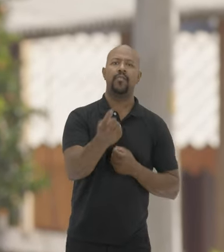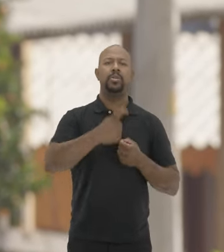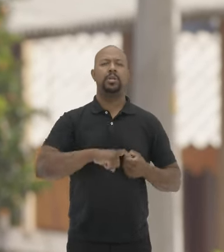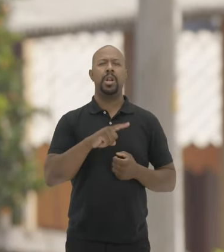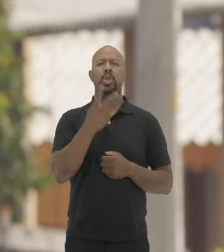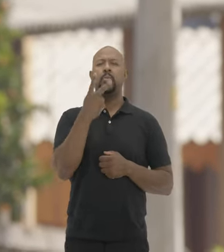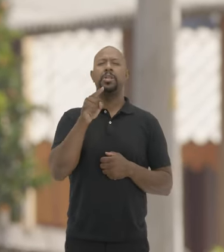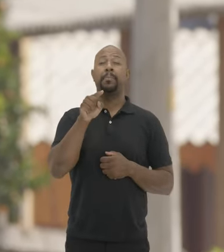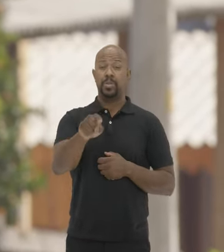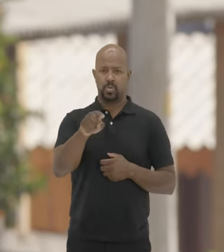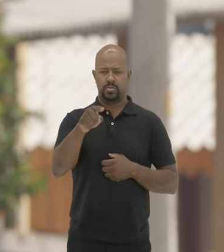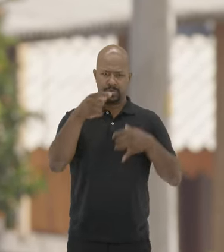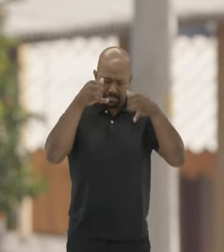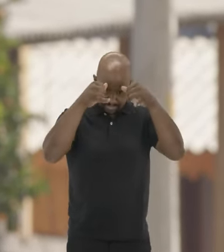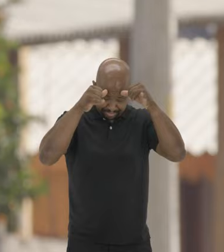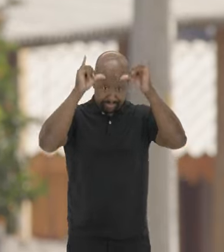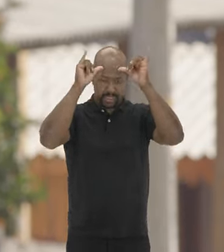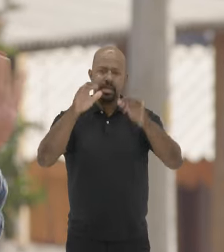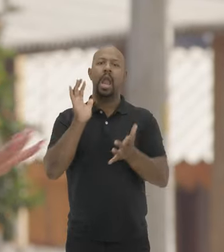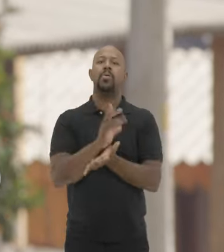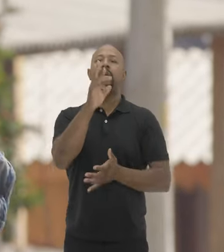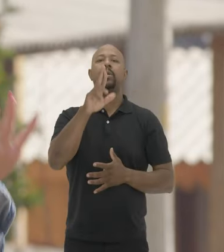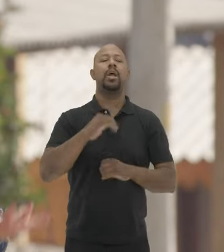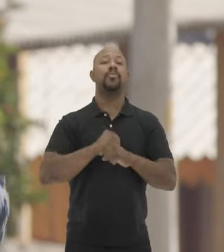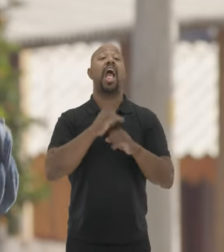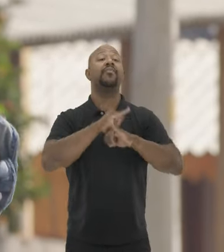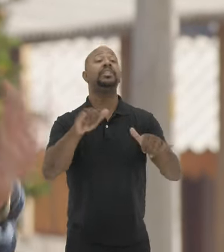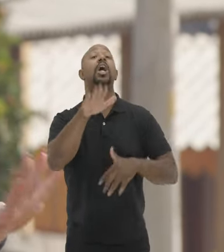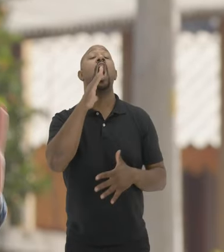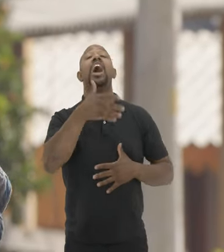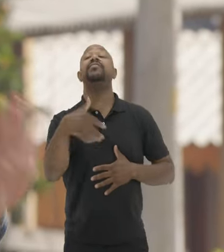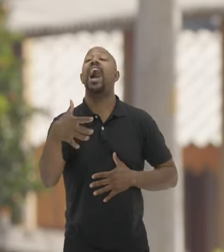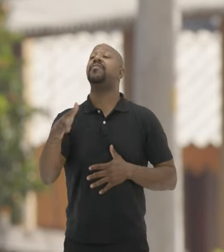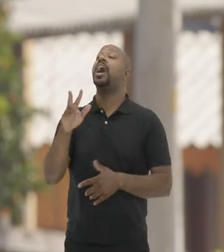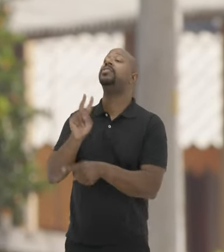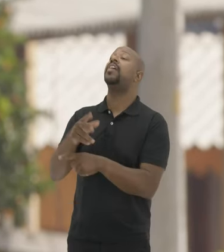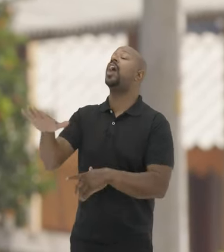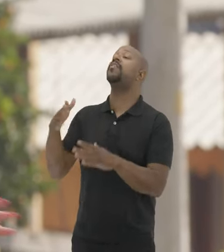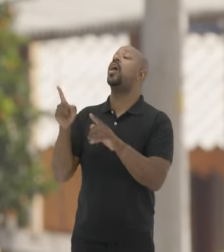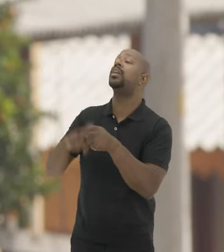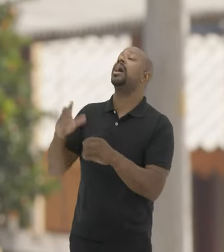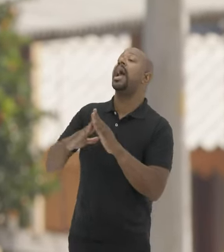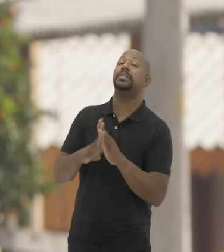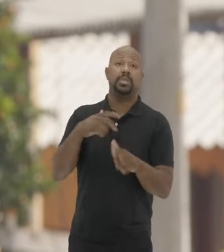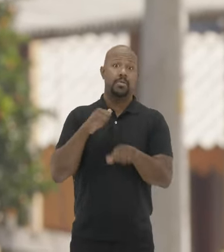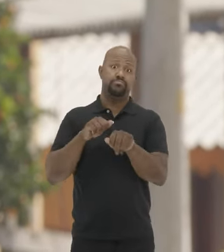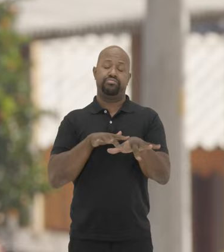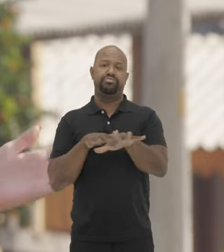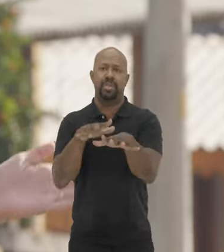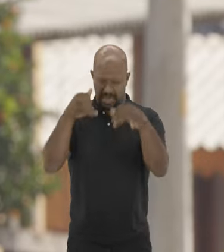mil cabeças de gado E aí o tropeiro ia na frente avisando os moradores para se protegerem se abrigarem dentro de casa porque podia